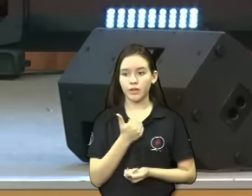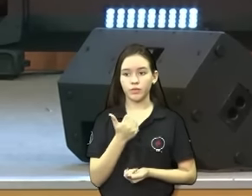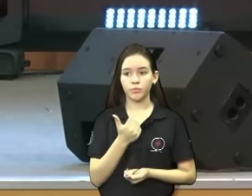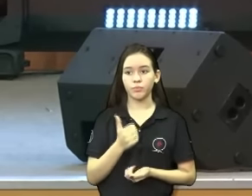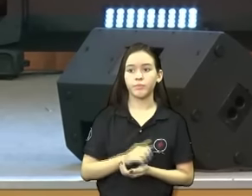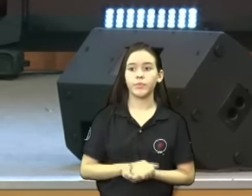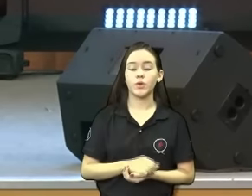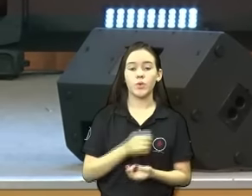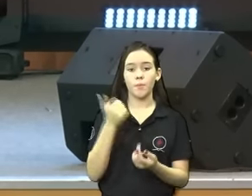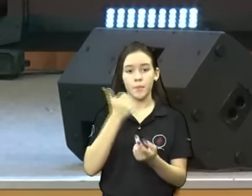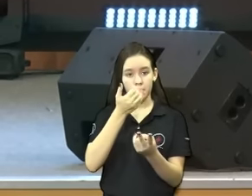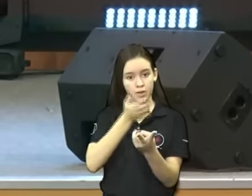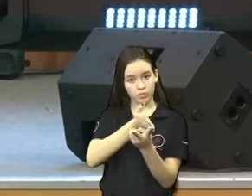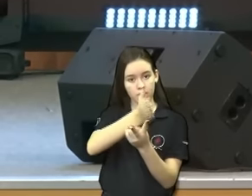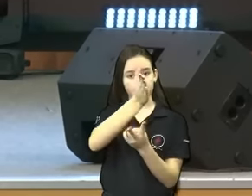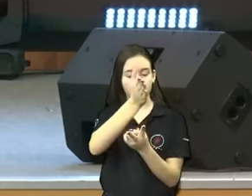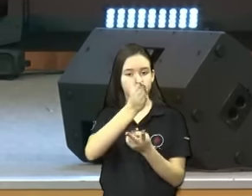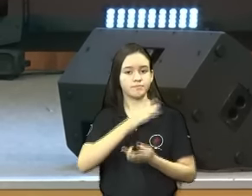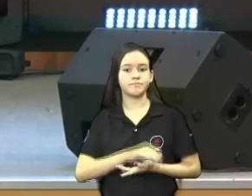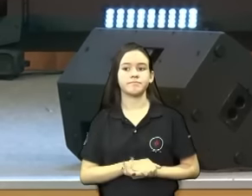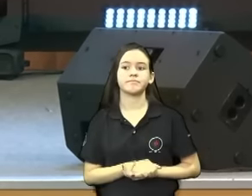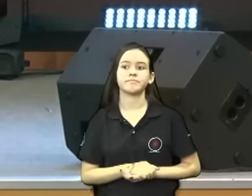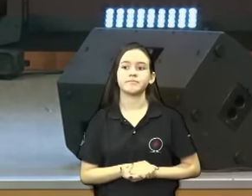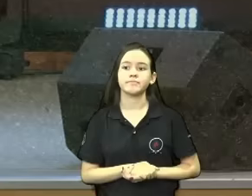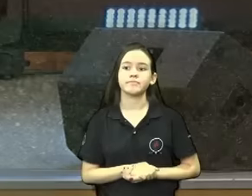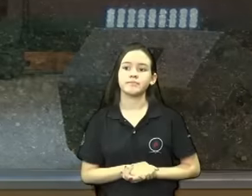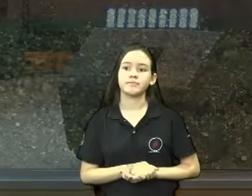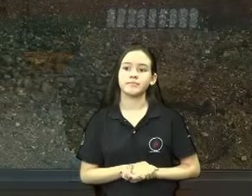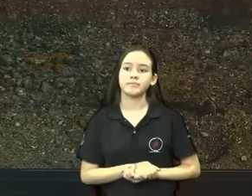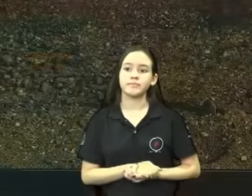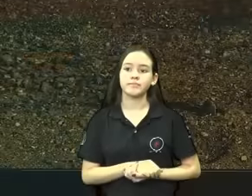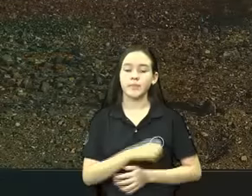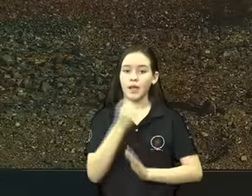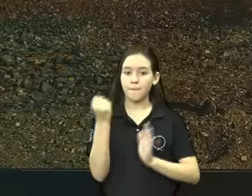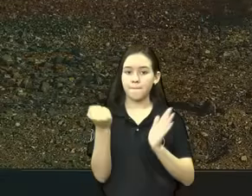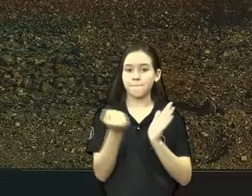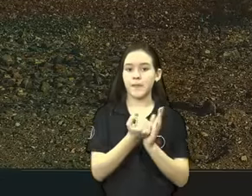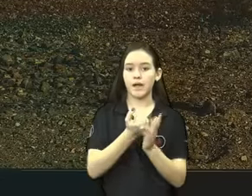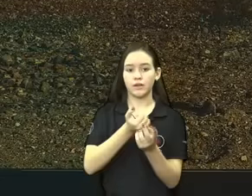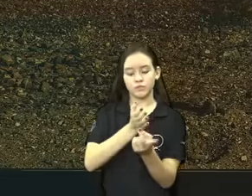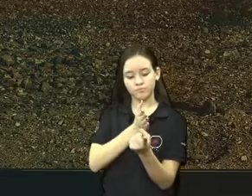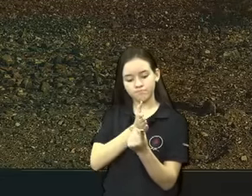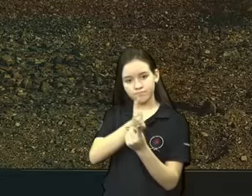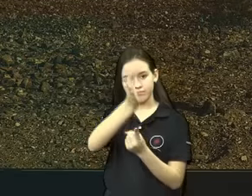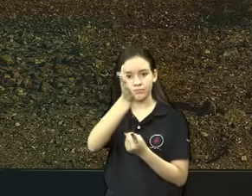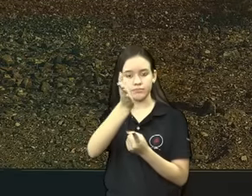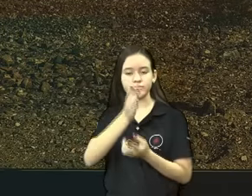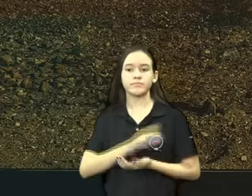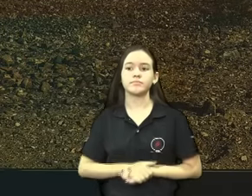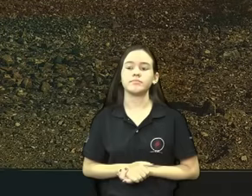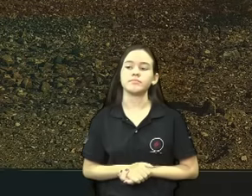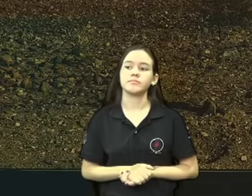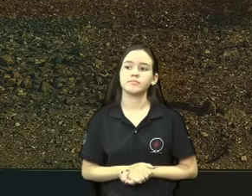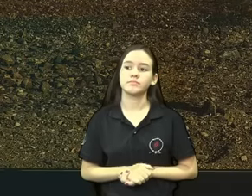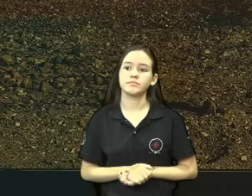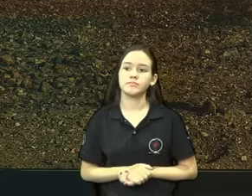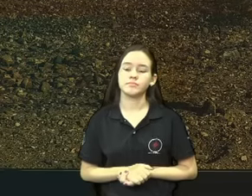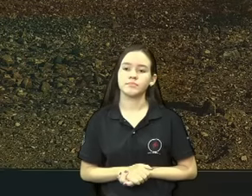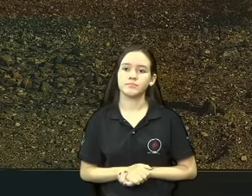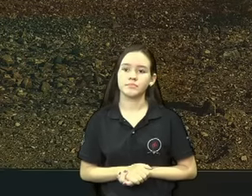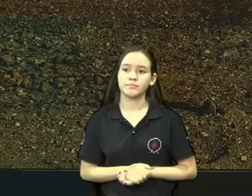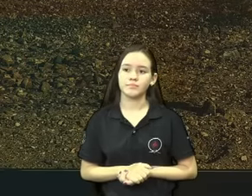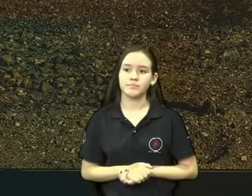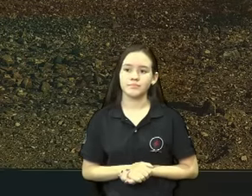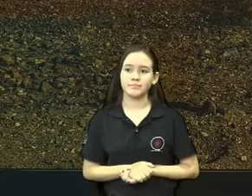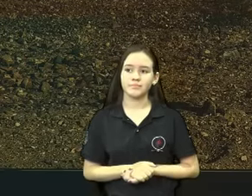desse primeiro caminho tá as marcas desse primeiro caminho tá no ter